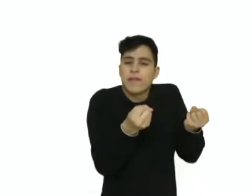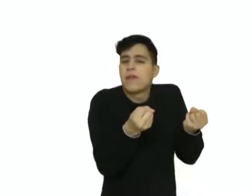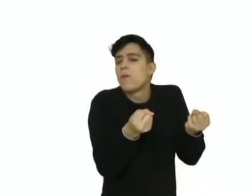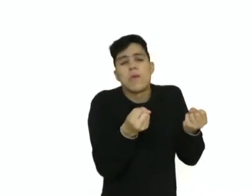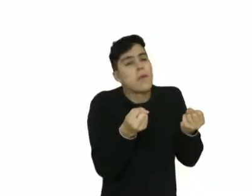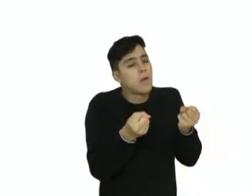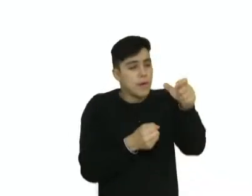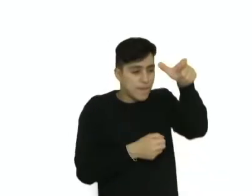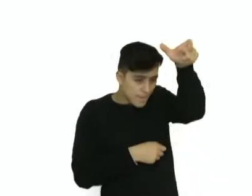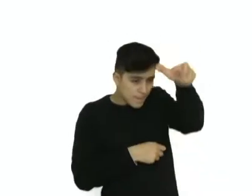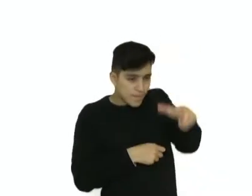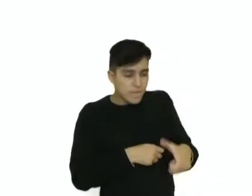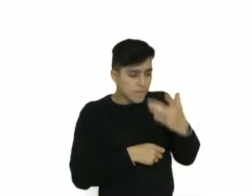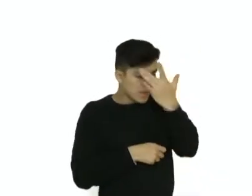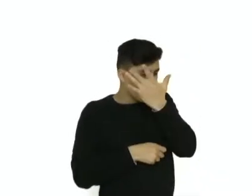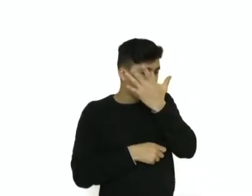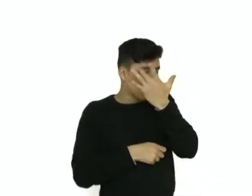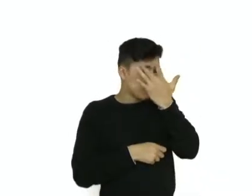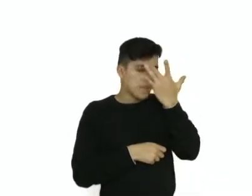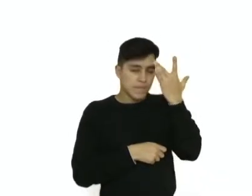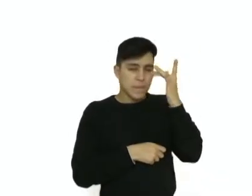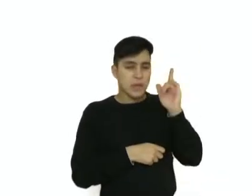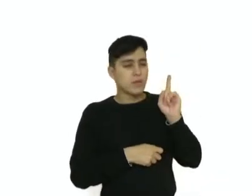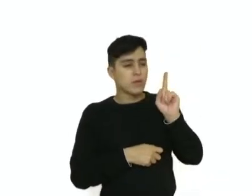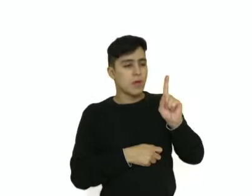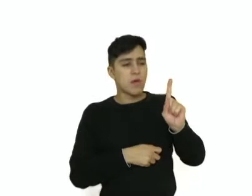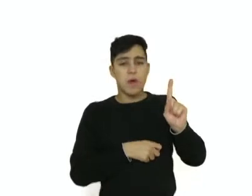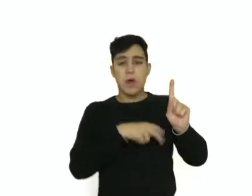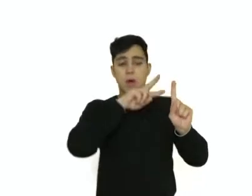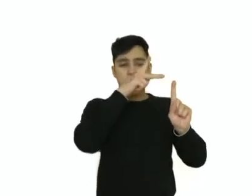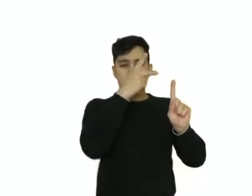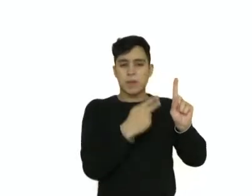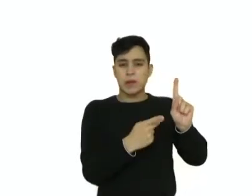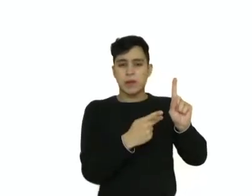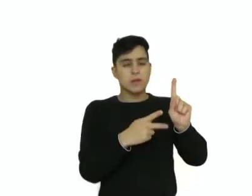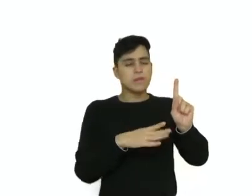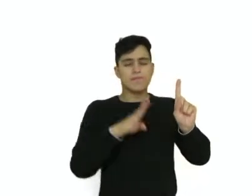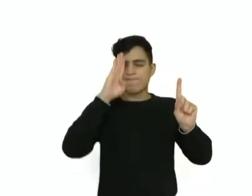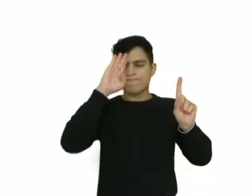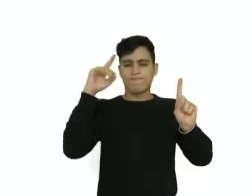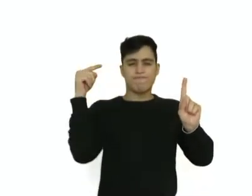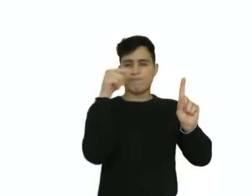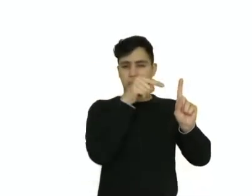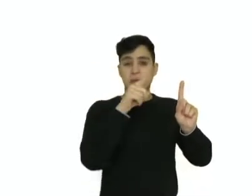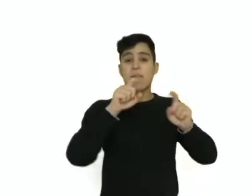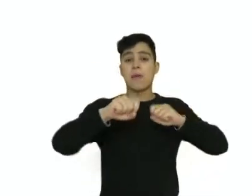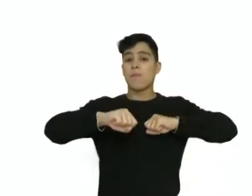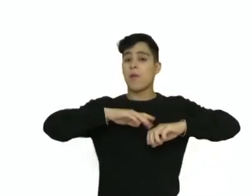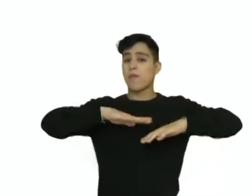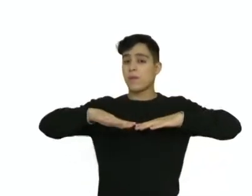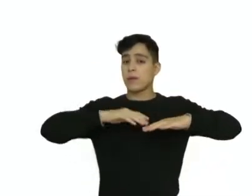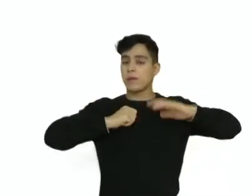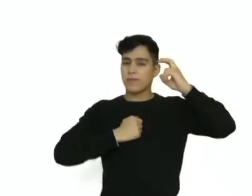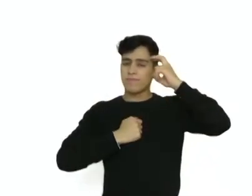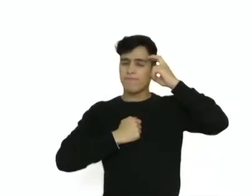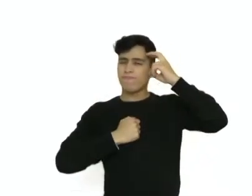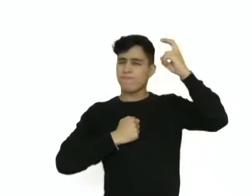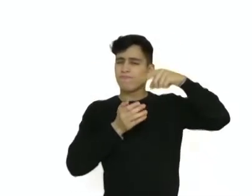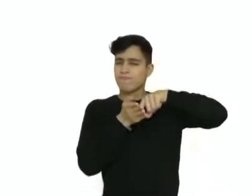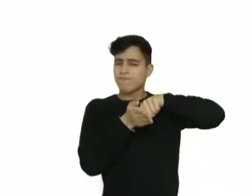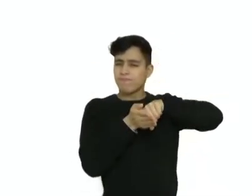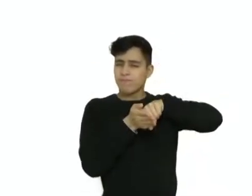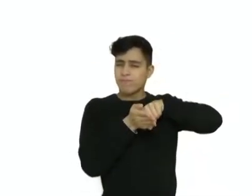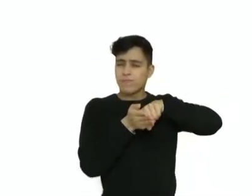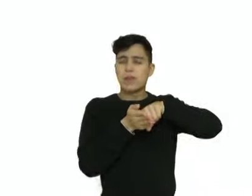homem e a condição humana acima de todas as coisas. Movimento intelectual propagado na Europa no período